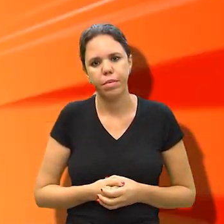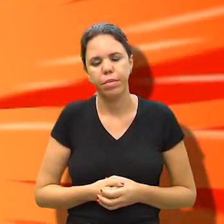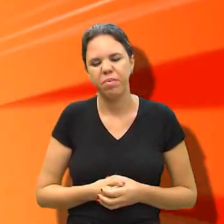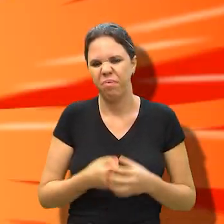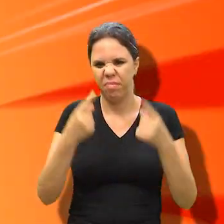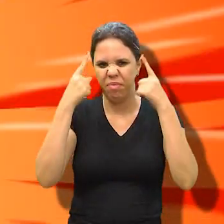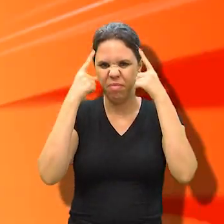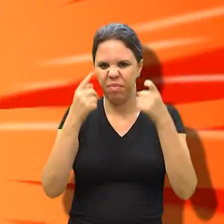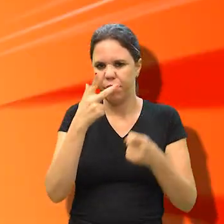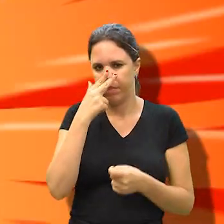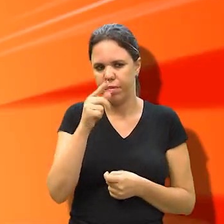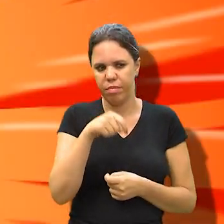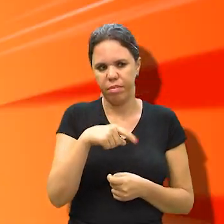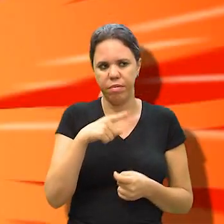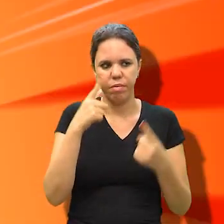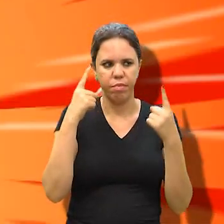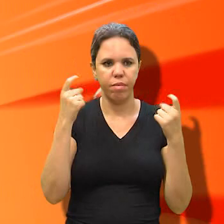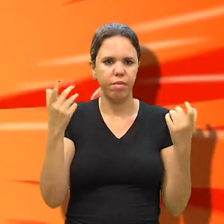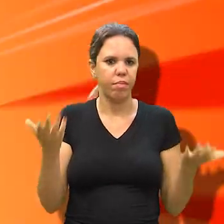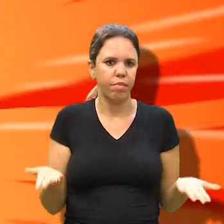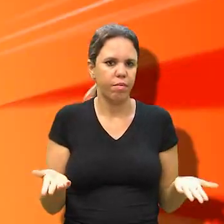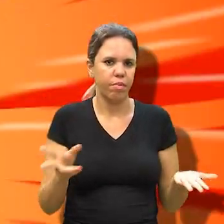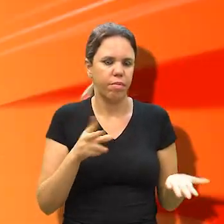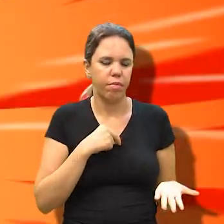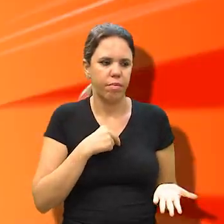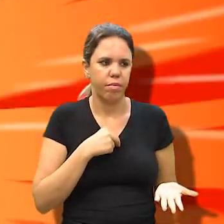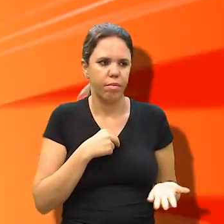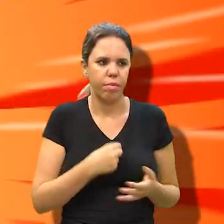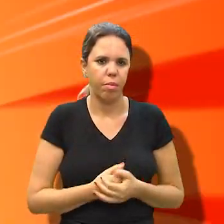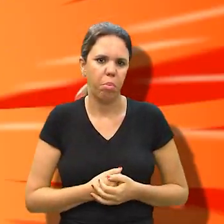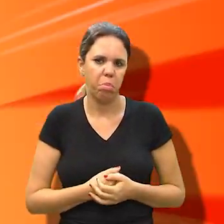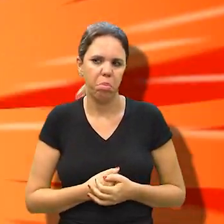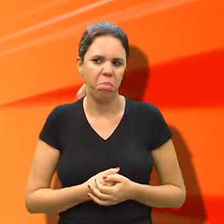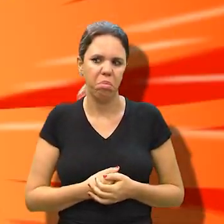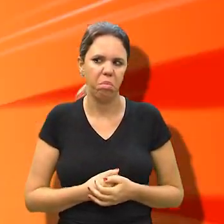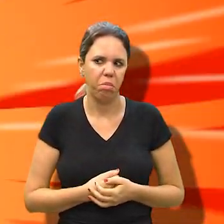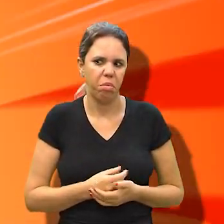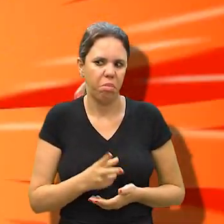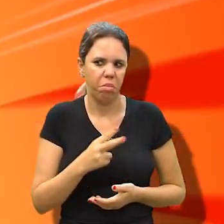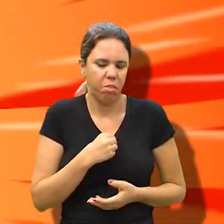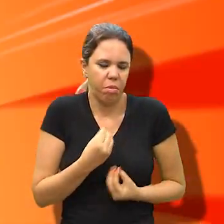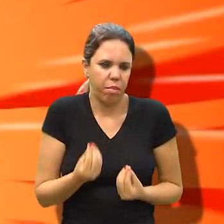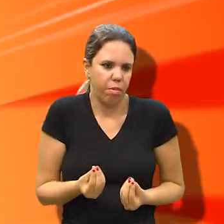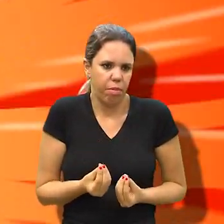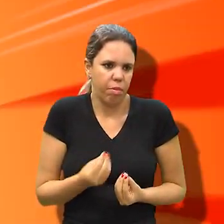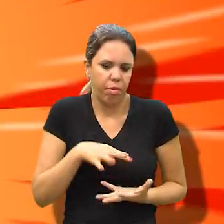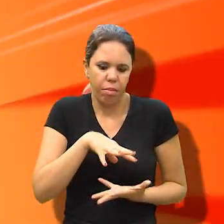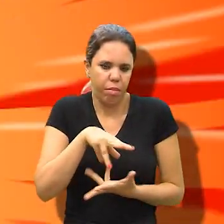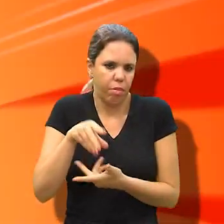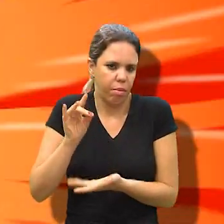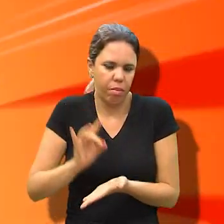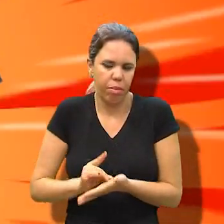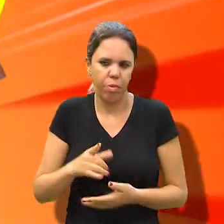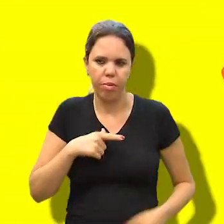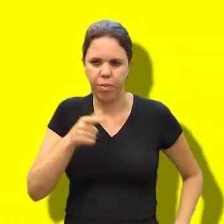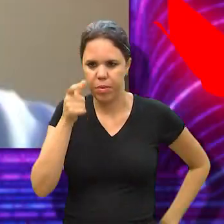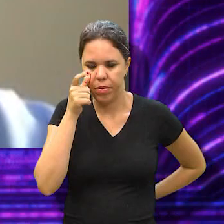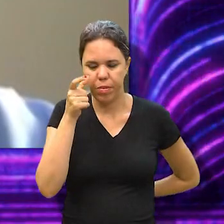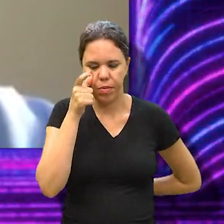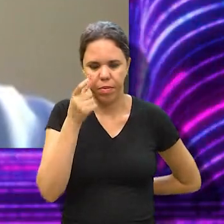questões assim como uma certa violência, né? Ai, nossa, mas é violento, né? Mas a gente no mundo real,